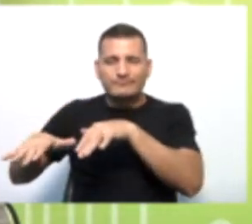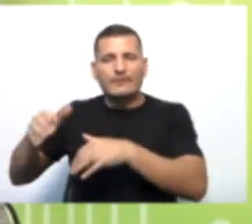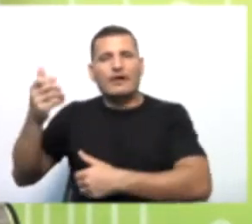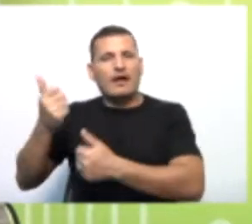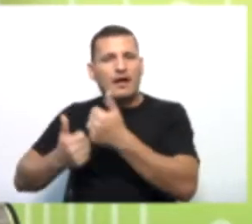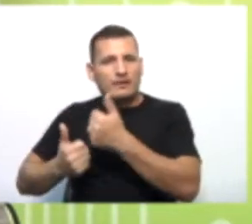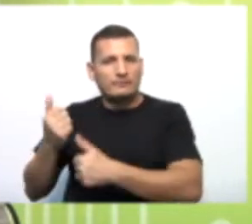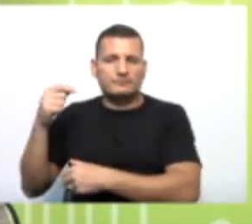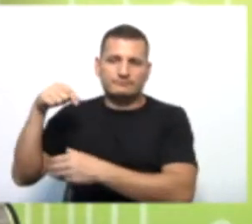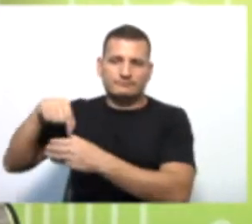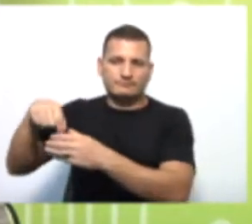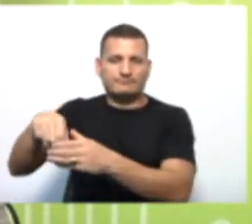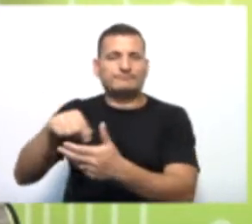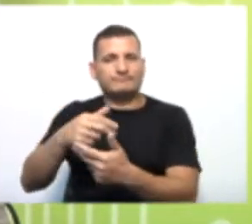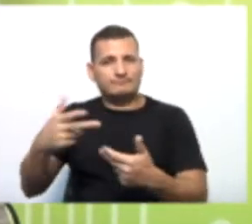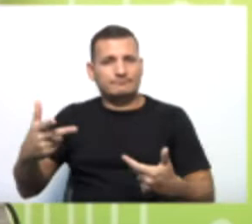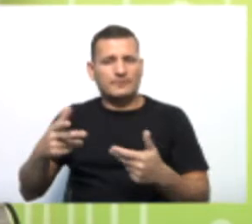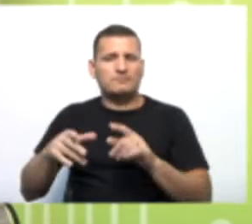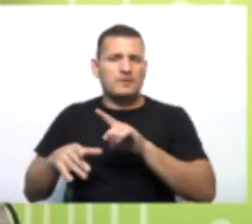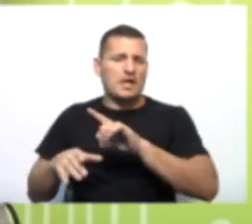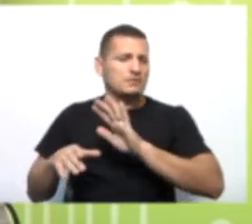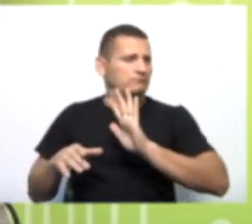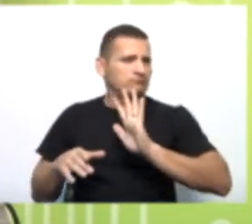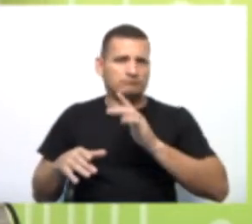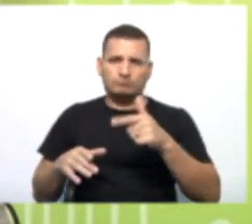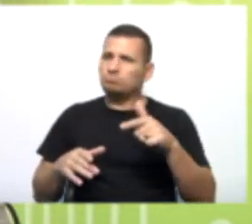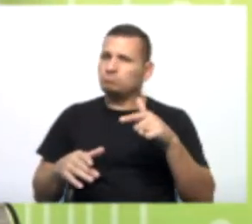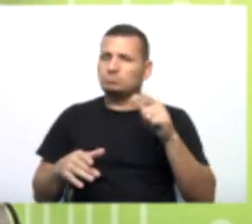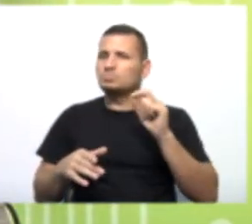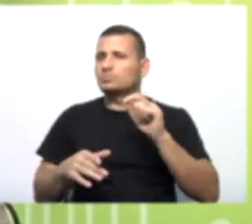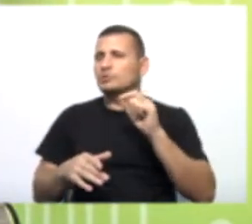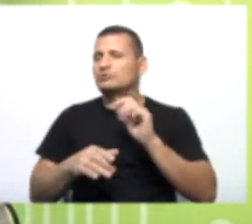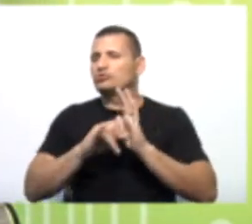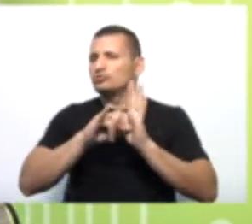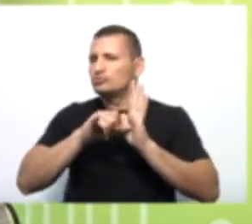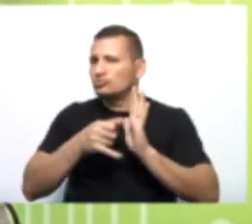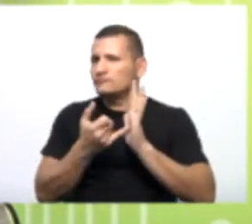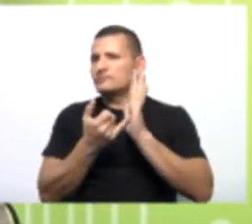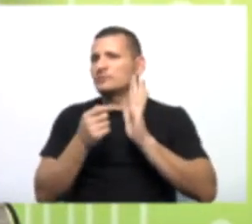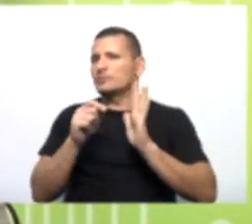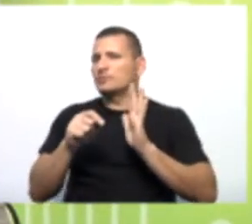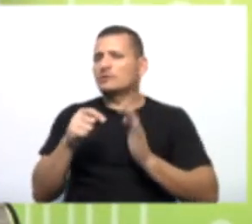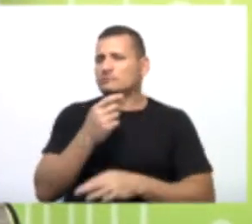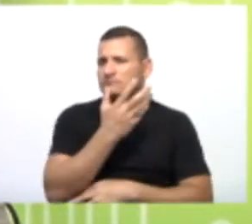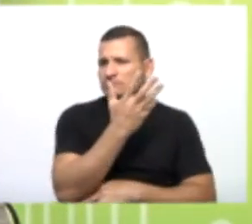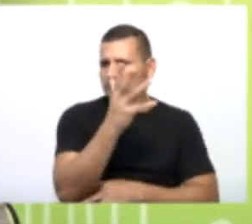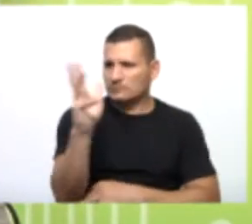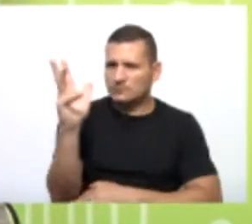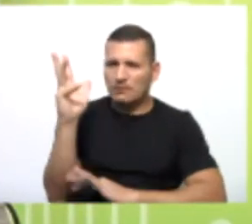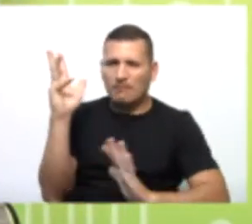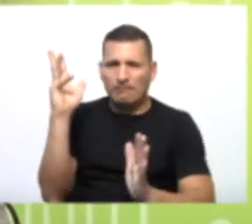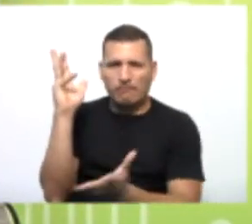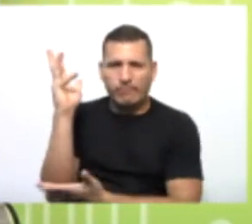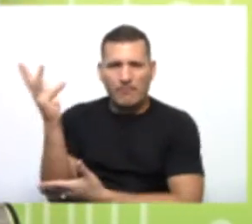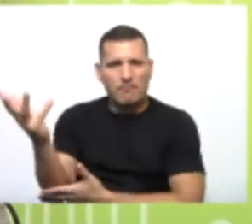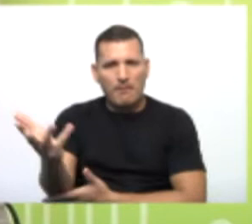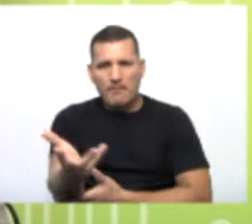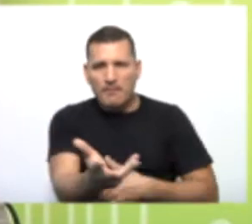Mas claro que isso não justifica um desmatamento predatório e sem